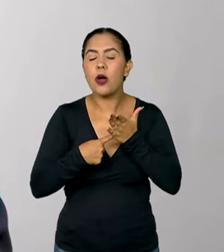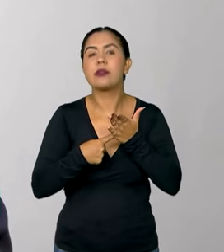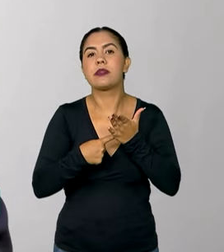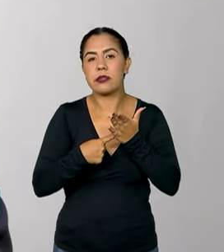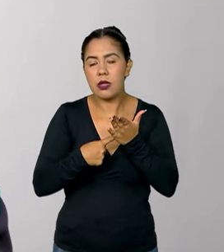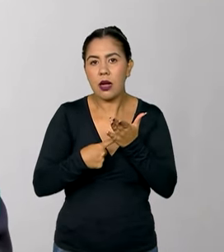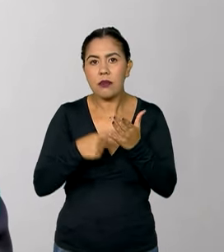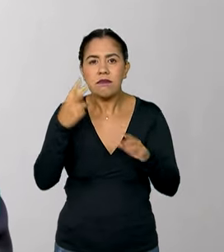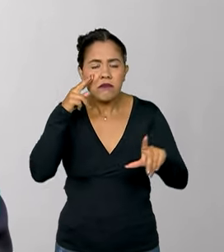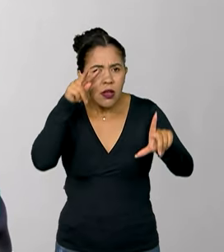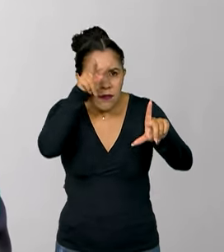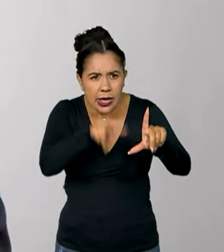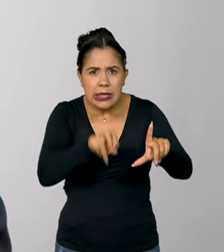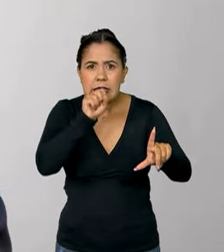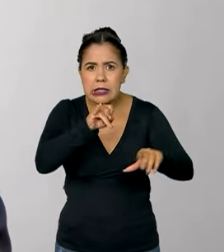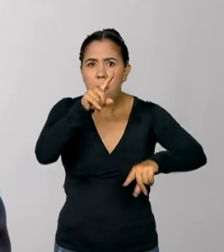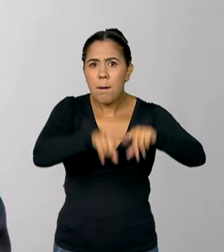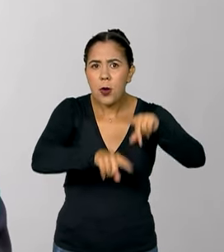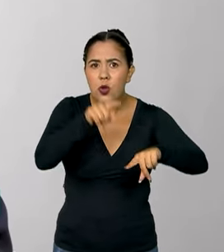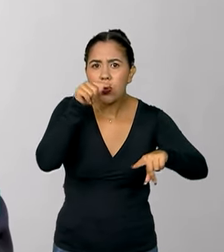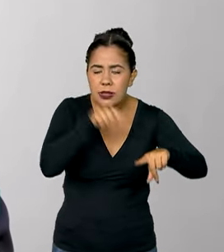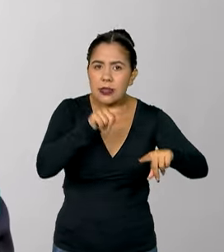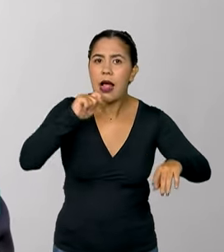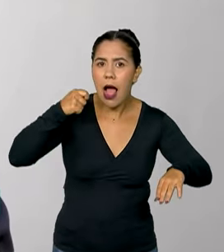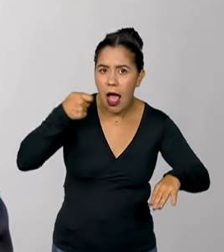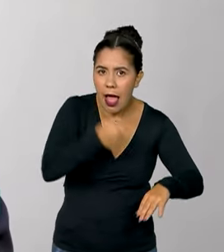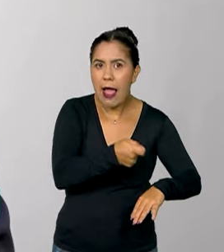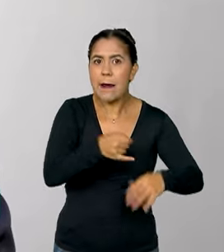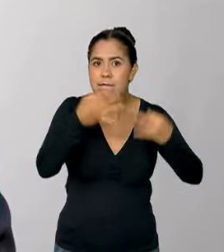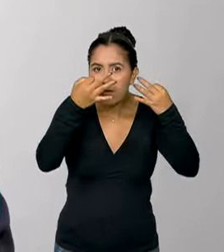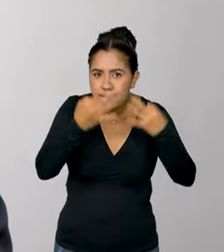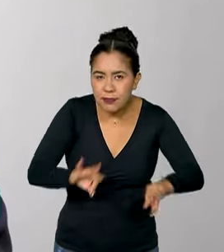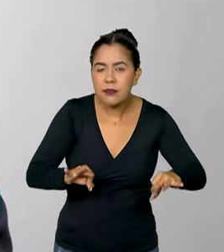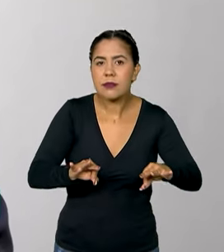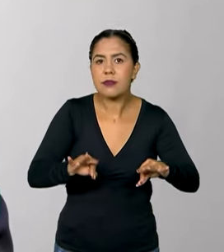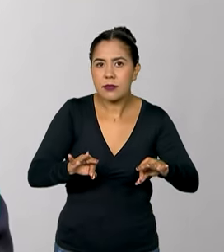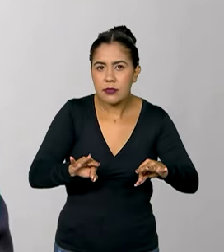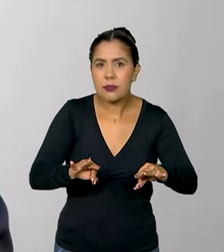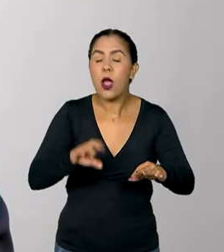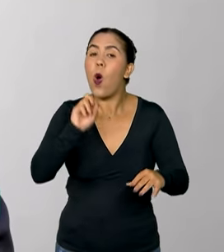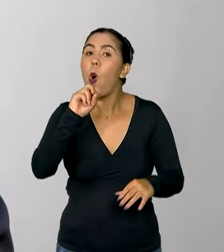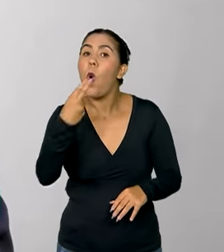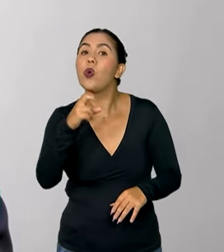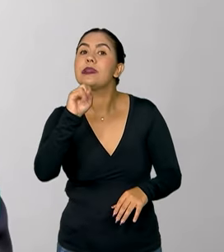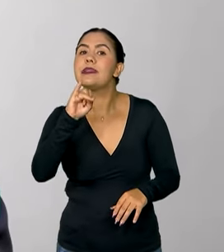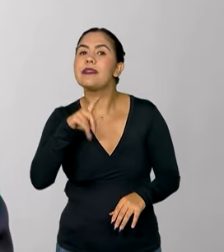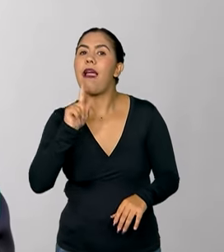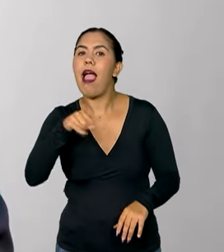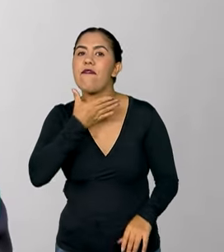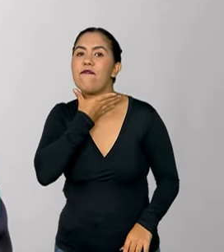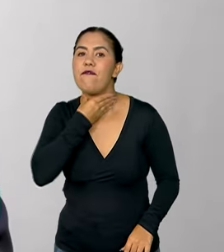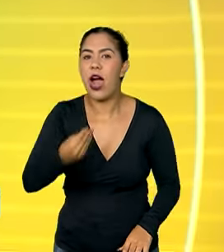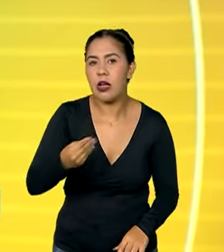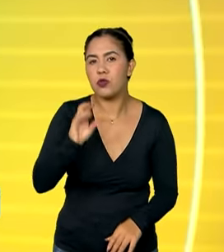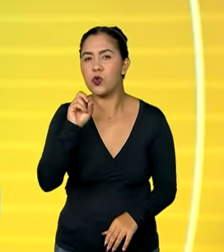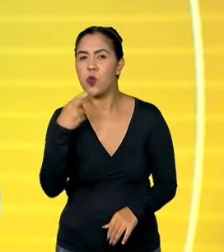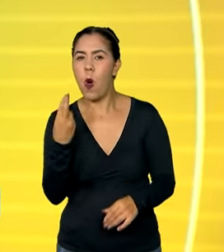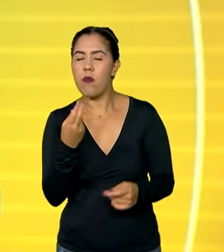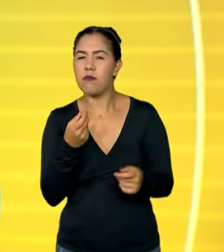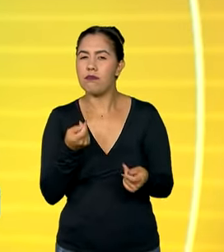se aquele produto é realmente o produto que usa aquele selo ou se trata-se de um selo falso ou enganoso.